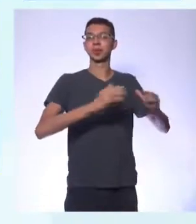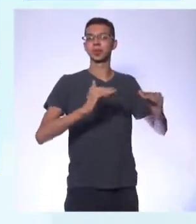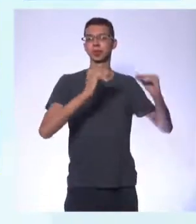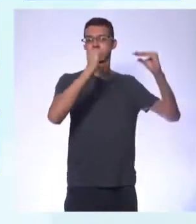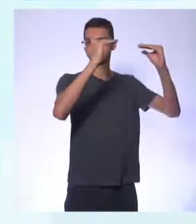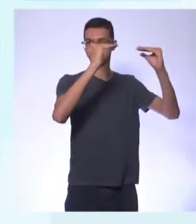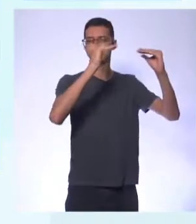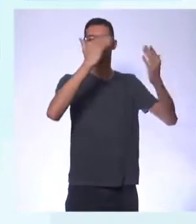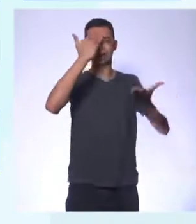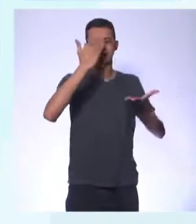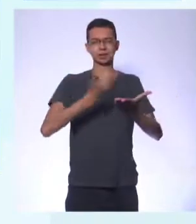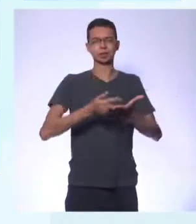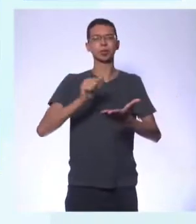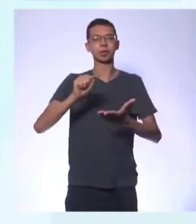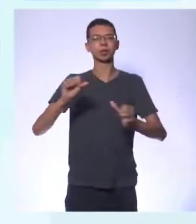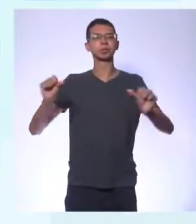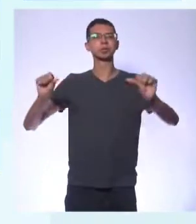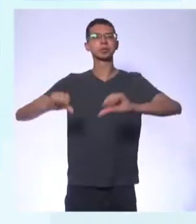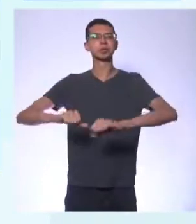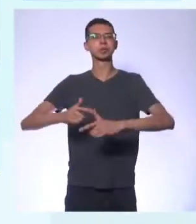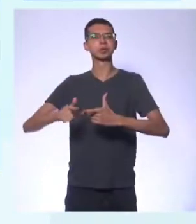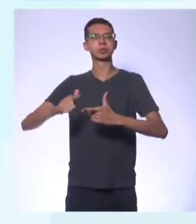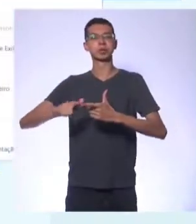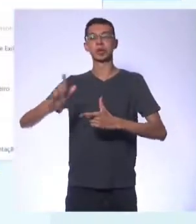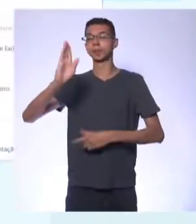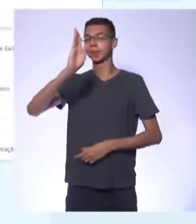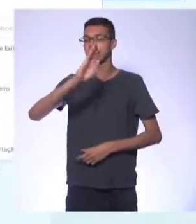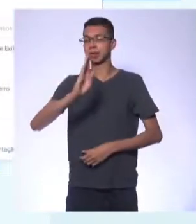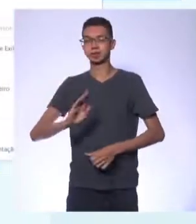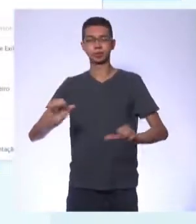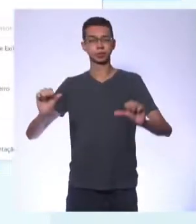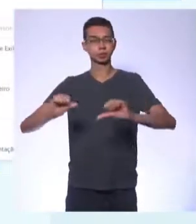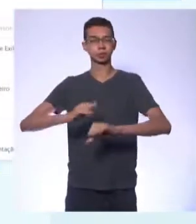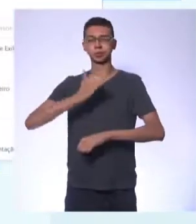de crise, né, se o Brasil tivesse sofrendo alguma crise,